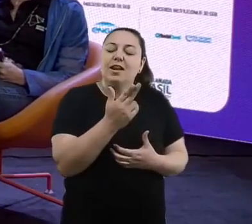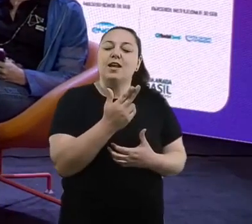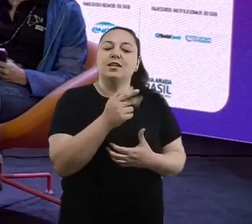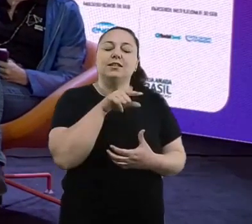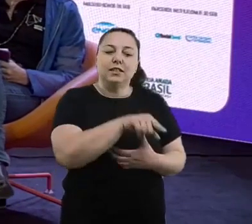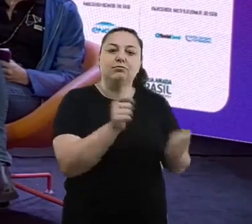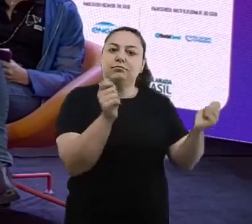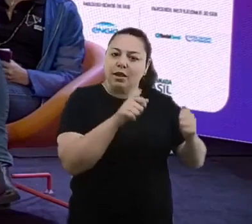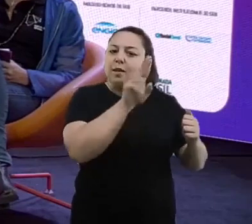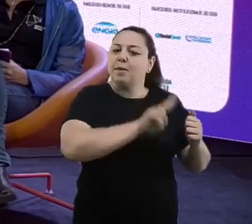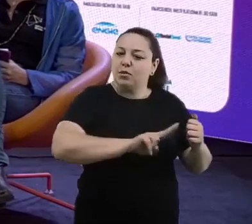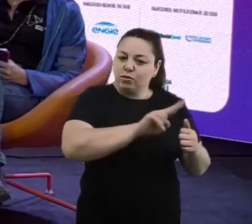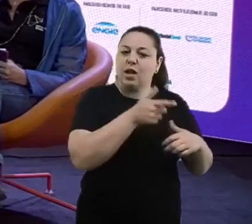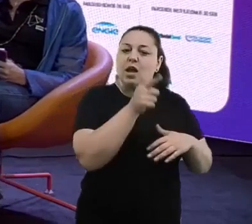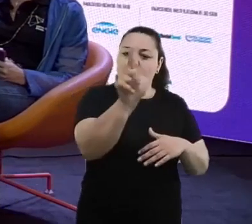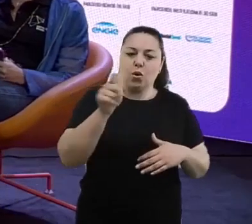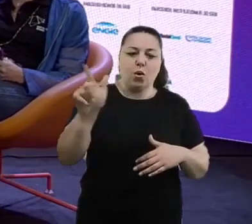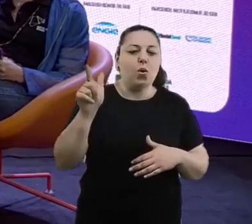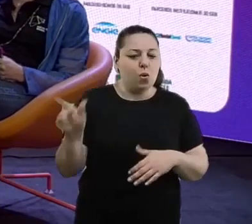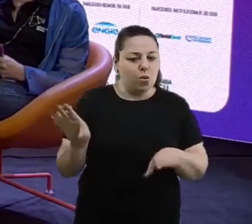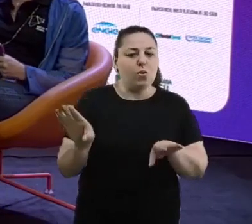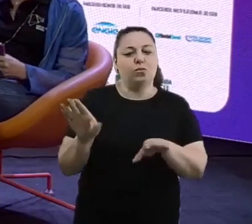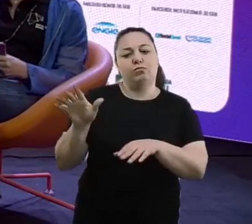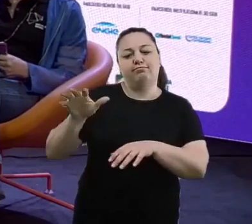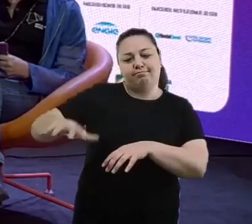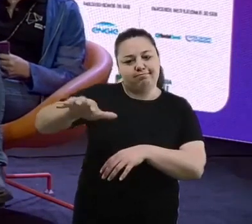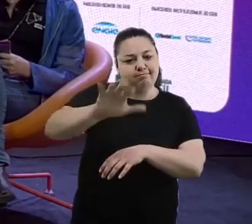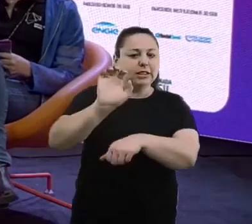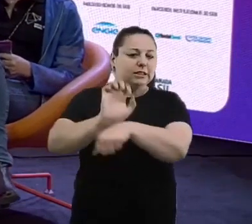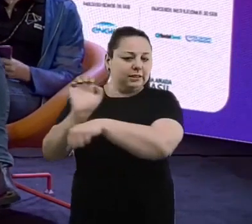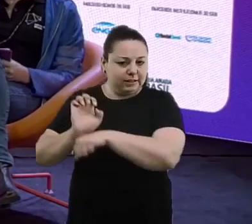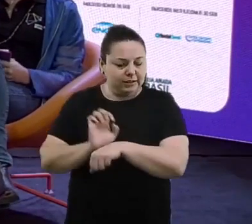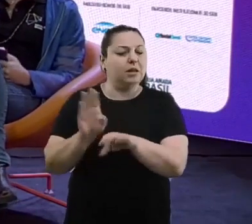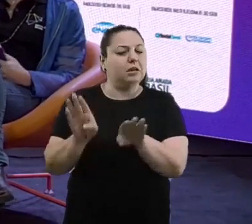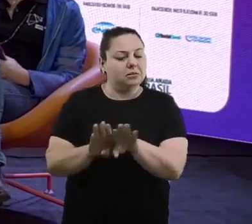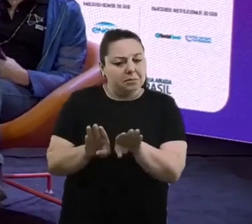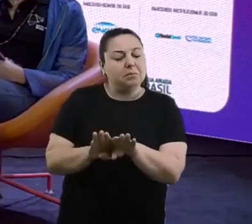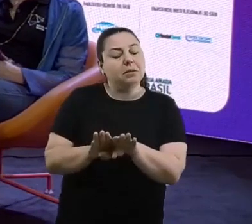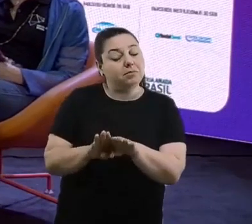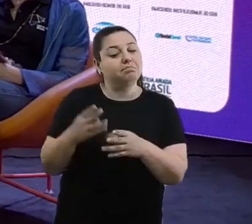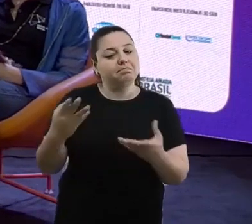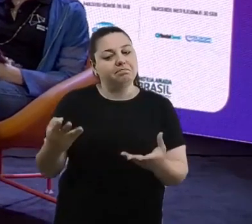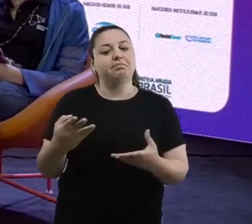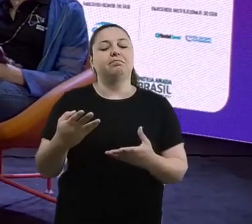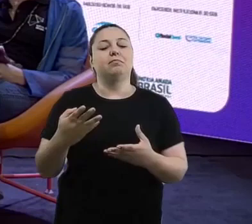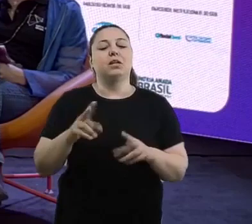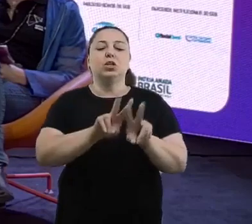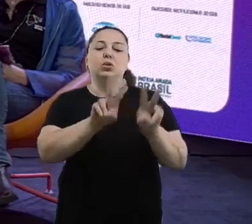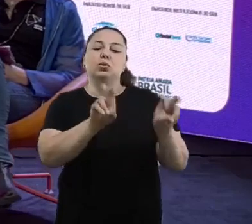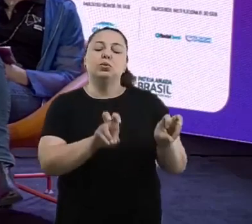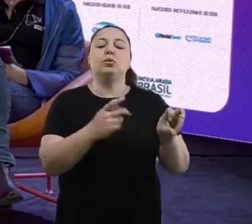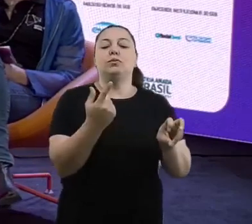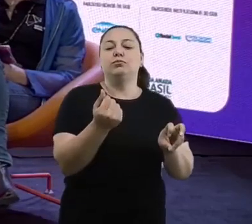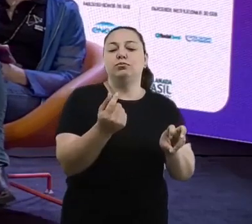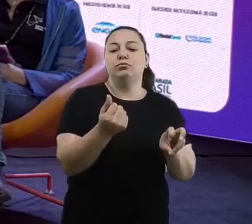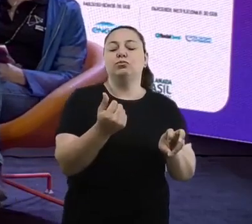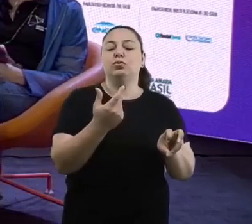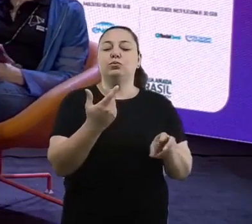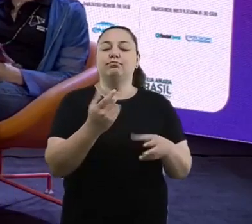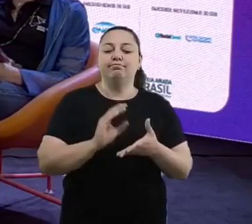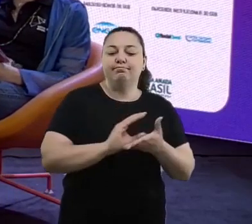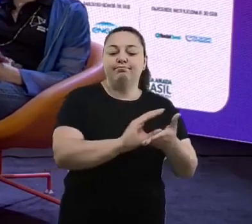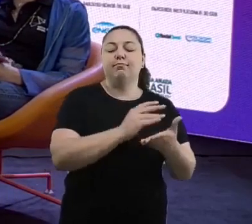né, do que eles produziram. A questão do recurso público e desse investimento, ele é fundamental, ele